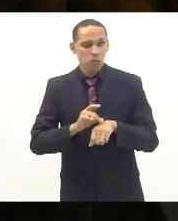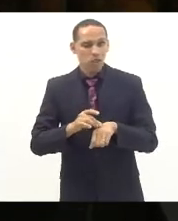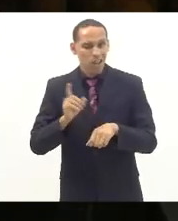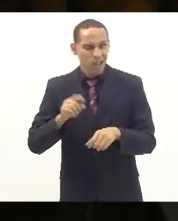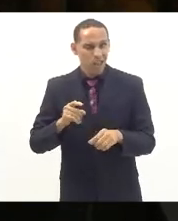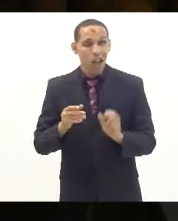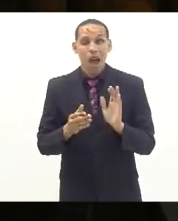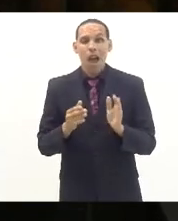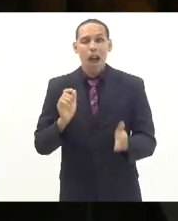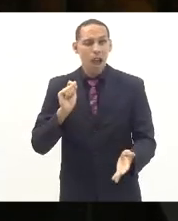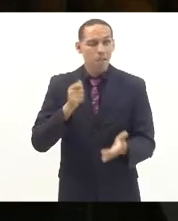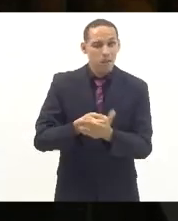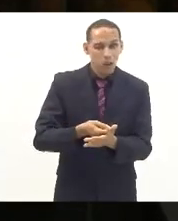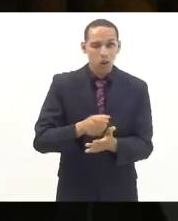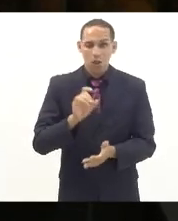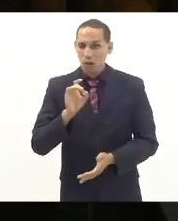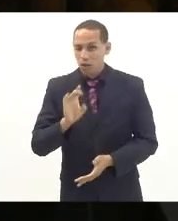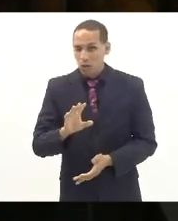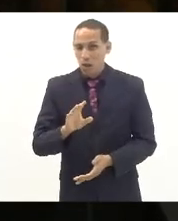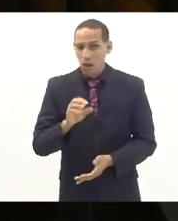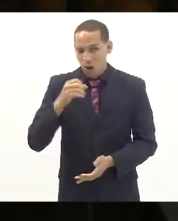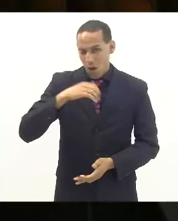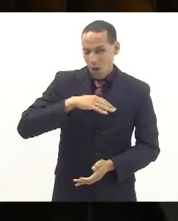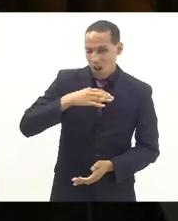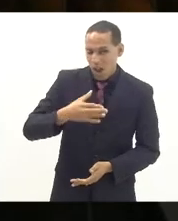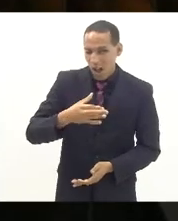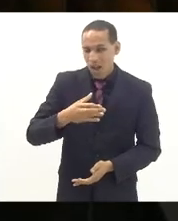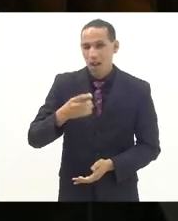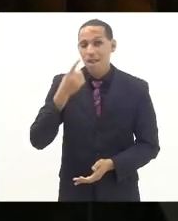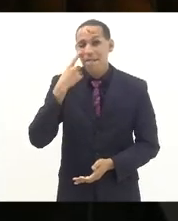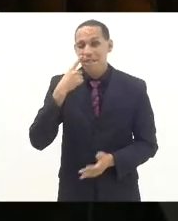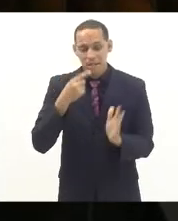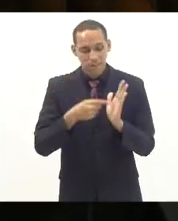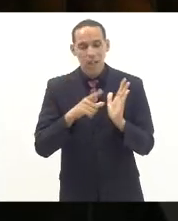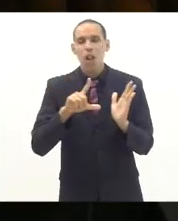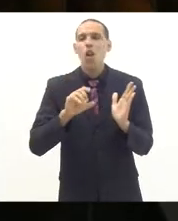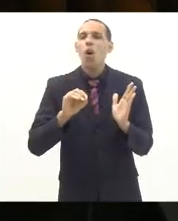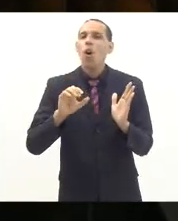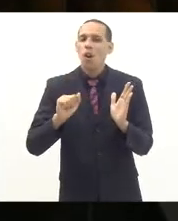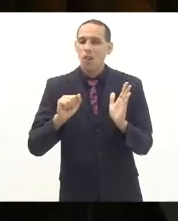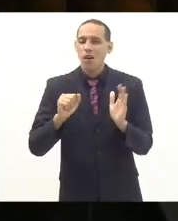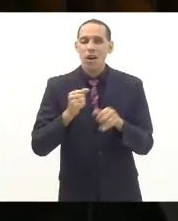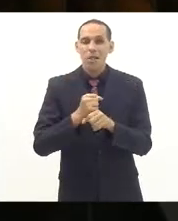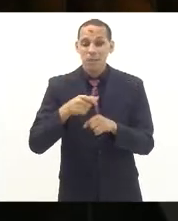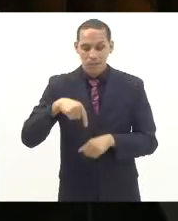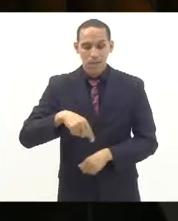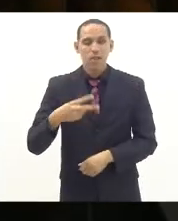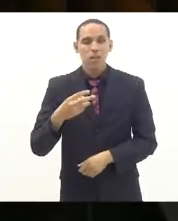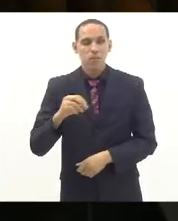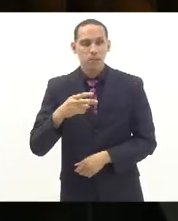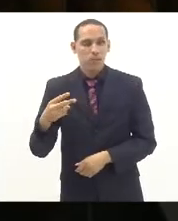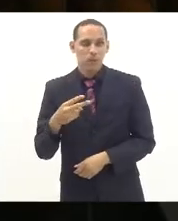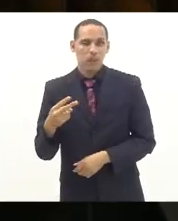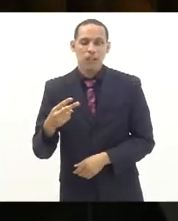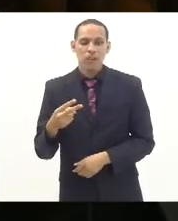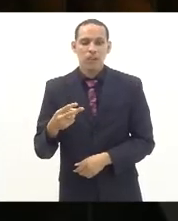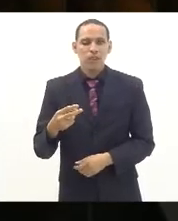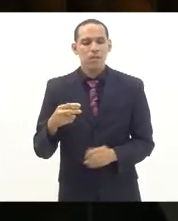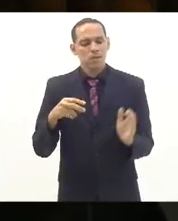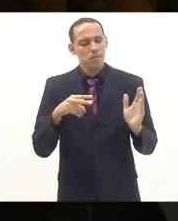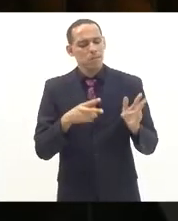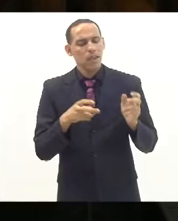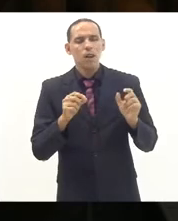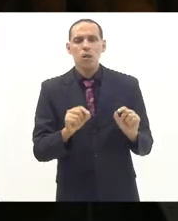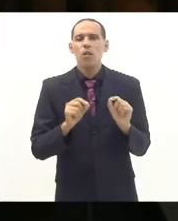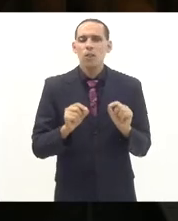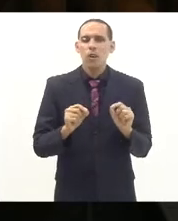ousada e quando a gente observa Alô ad2022 verifica-se de costume que as projeções